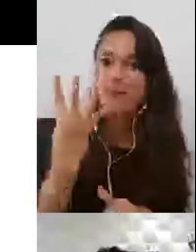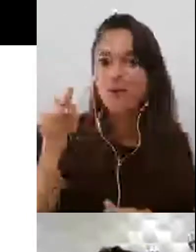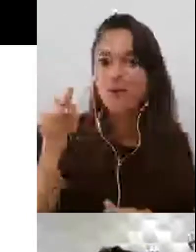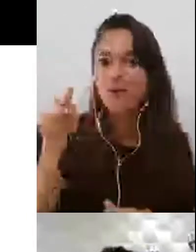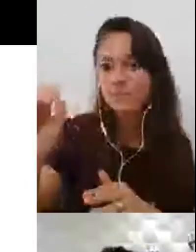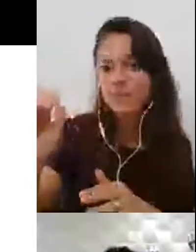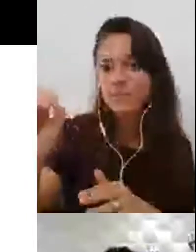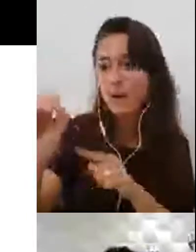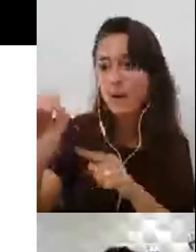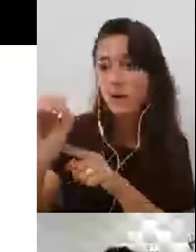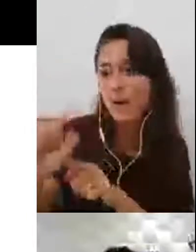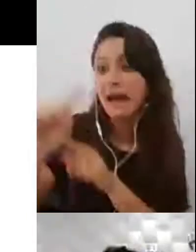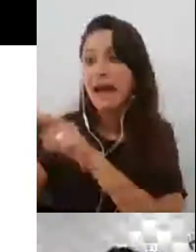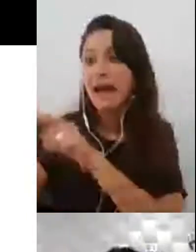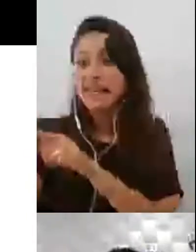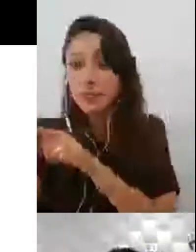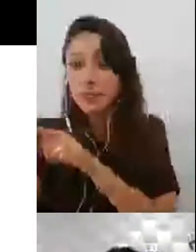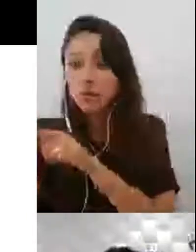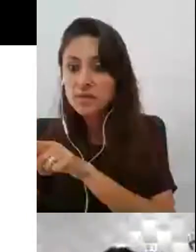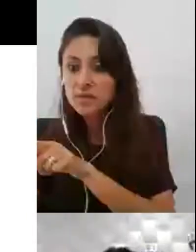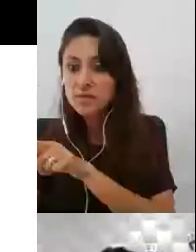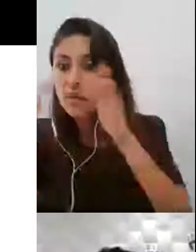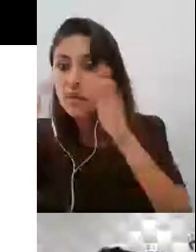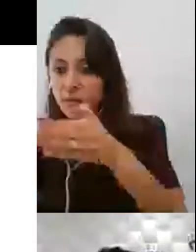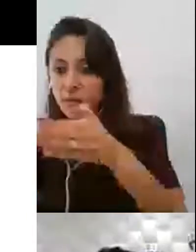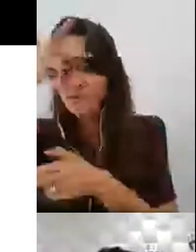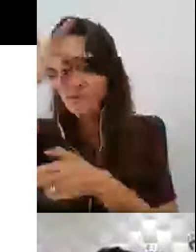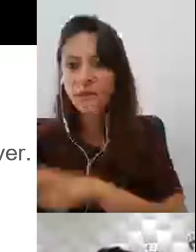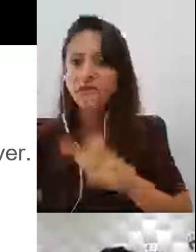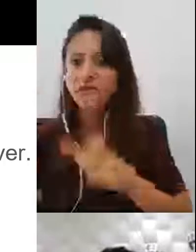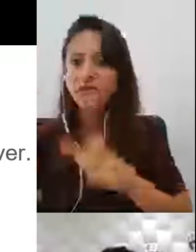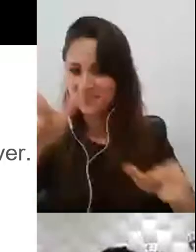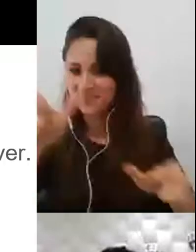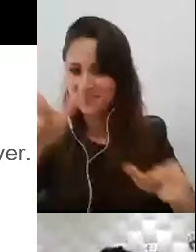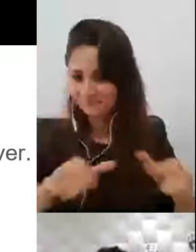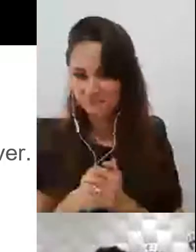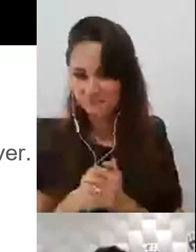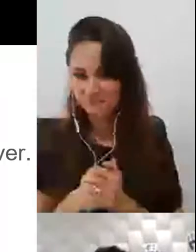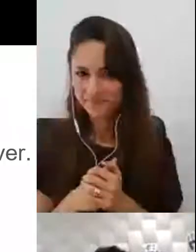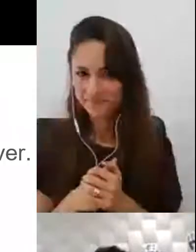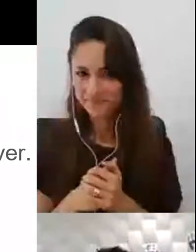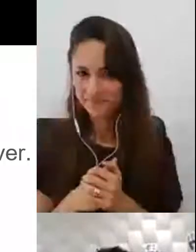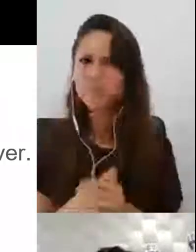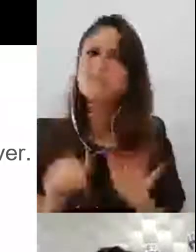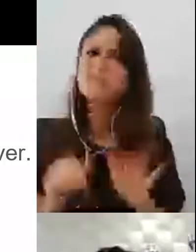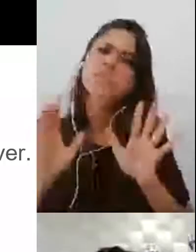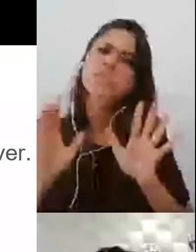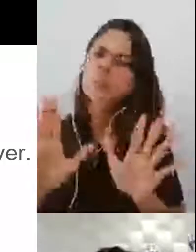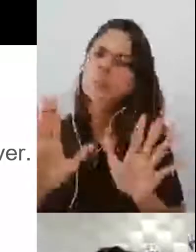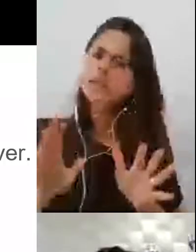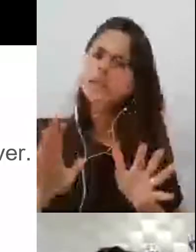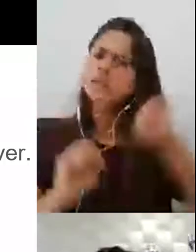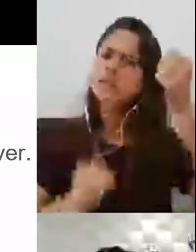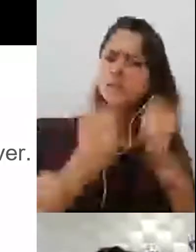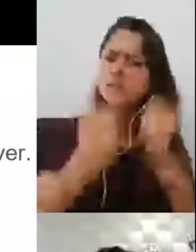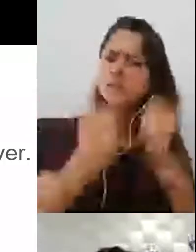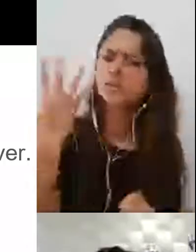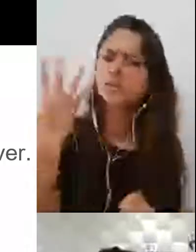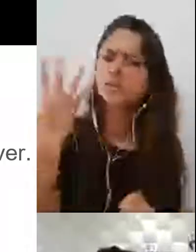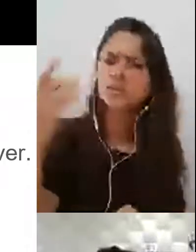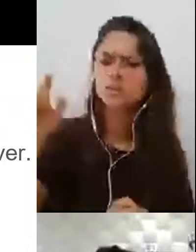às pessoas. Então, essa é a grande diferenciação nesse conceito. E a origem de tudo isso, né?